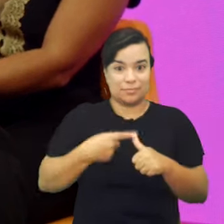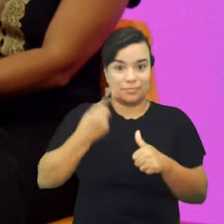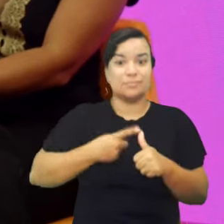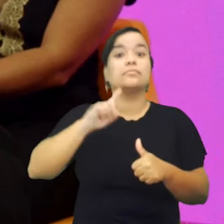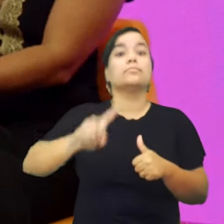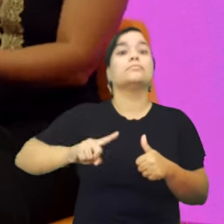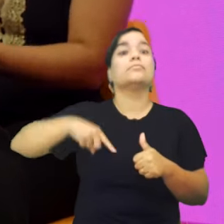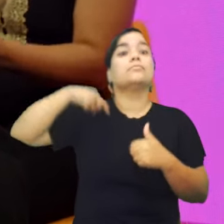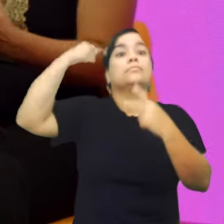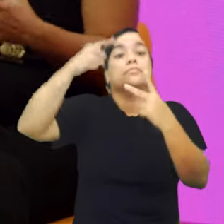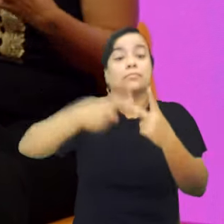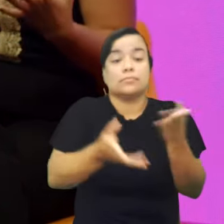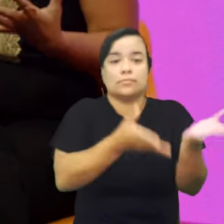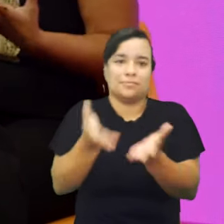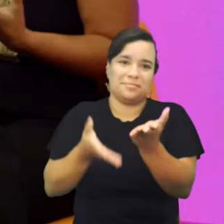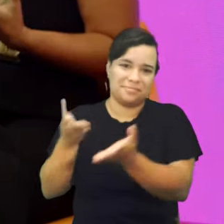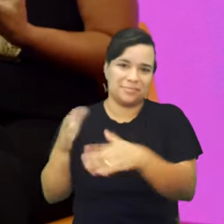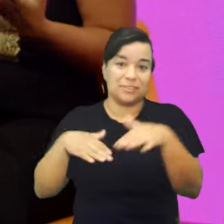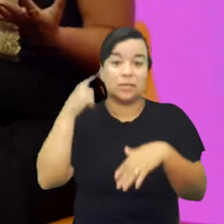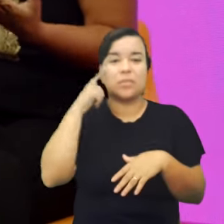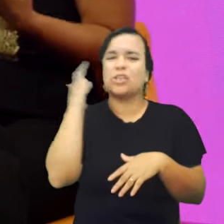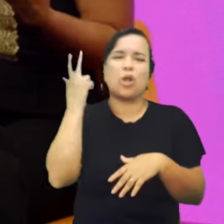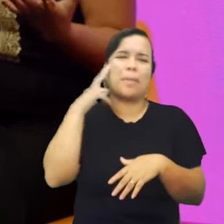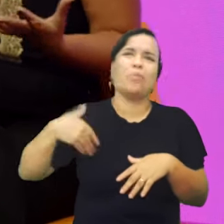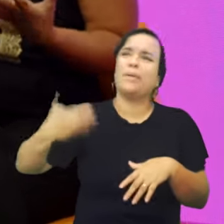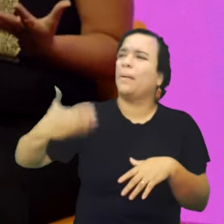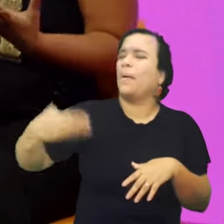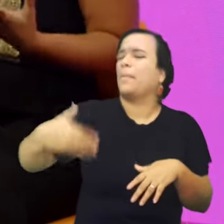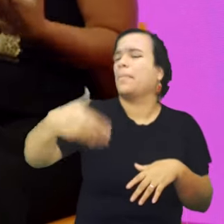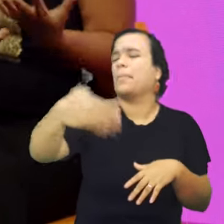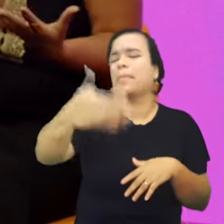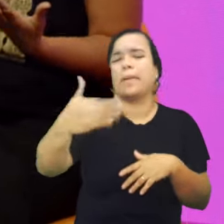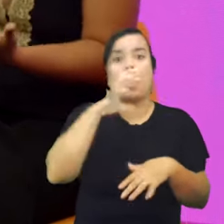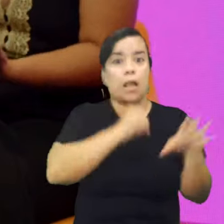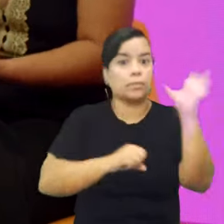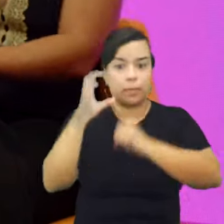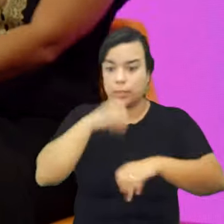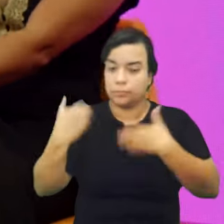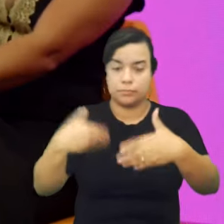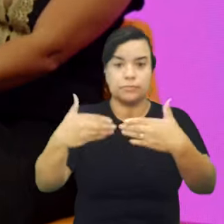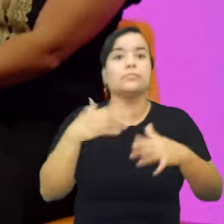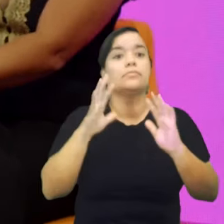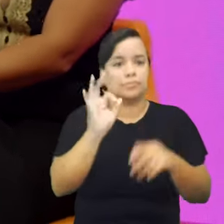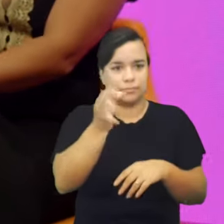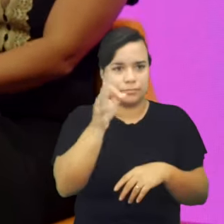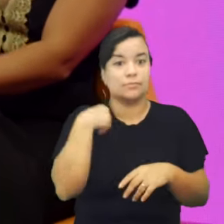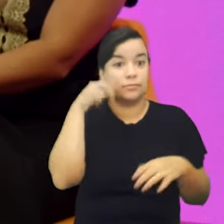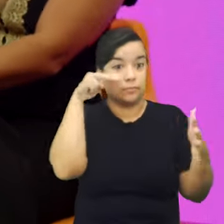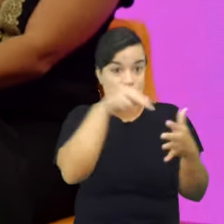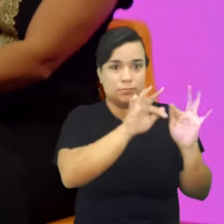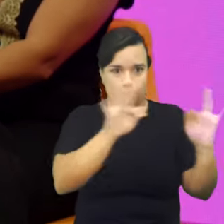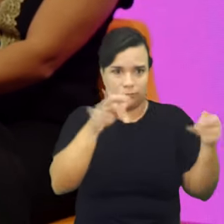vezes a gente vai achando que tudo é muito normal, tudo vai normalizando muito rápido, principalmente com a internet. Eu tenho ouvido uma frase que é assim,